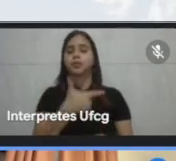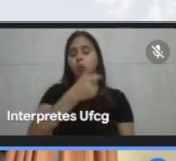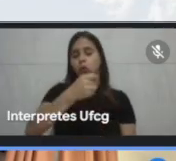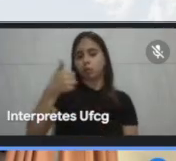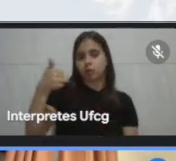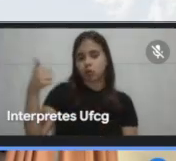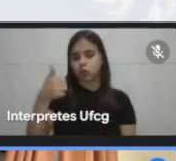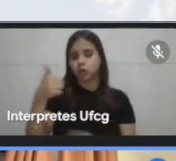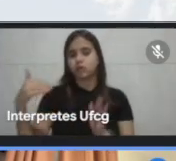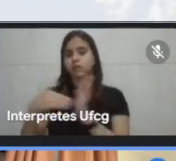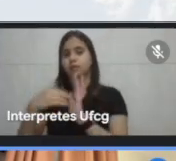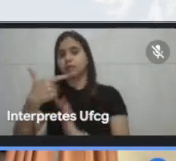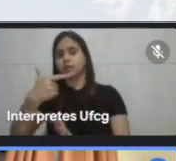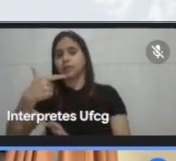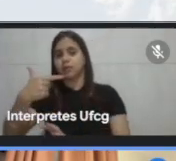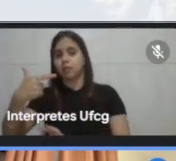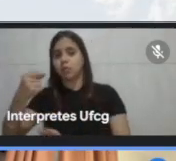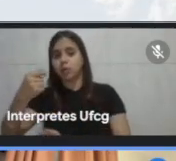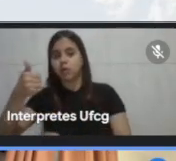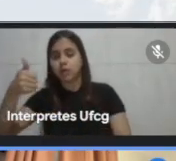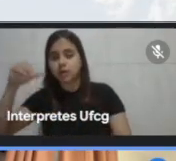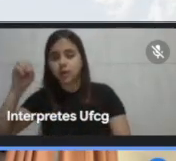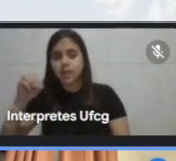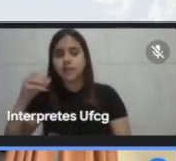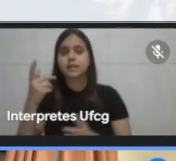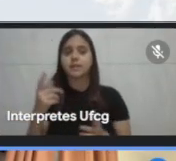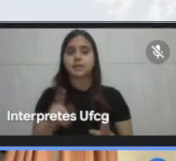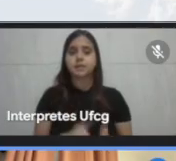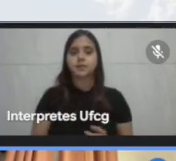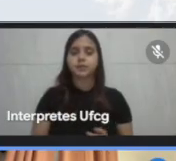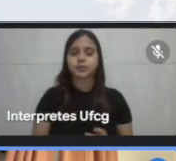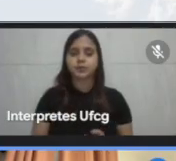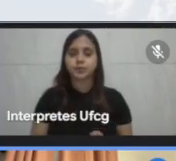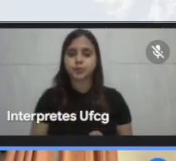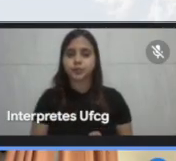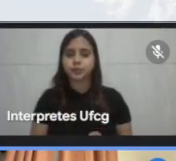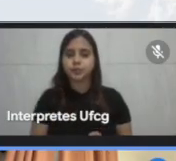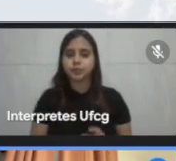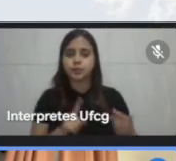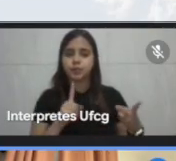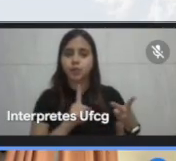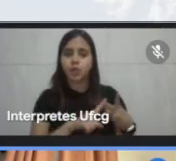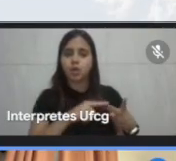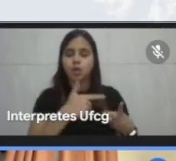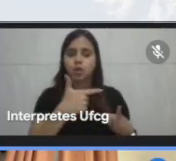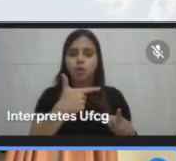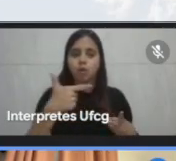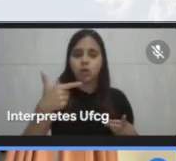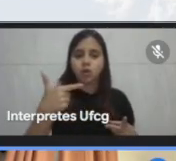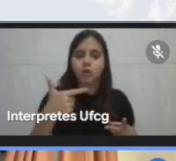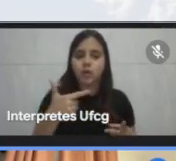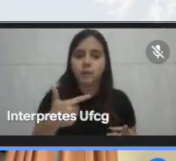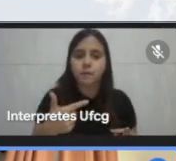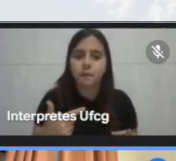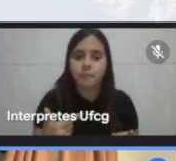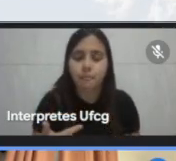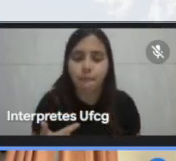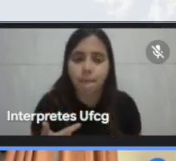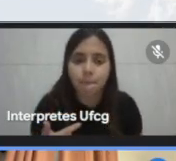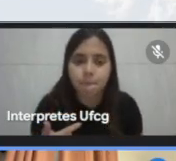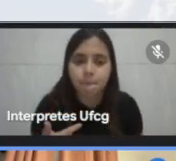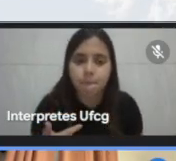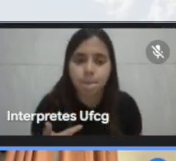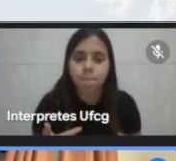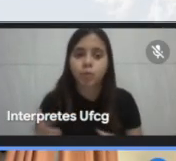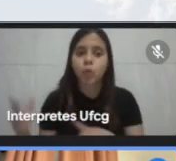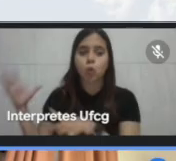2010 o consumo de água de Campina Grande em litros por dia, e 2041 a 2050. Então, por exemplo, o aumento